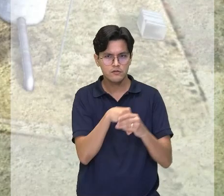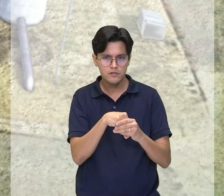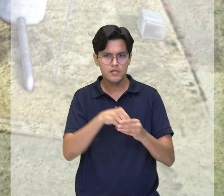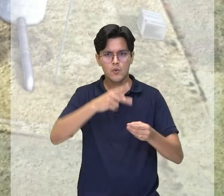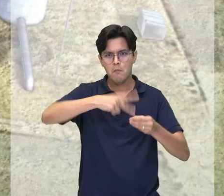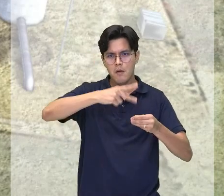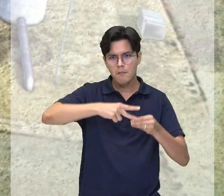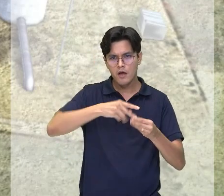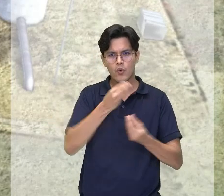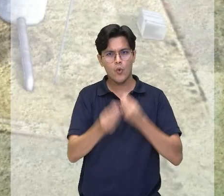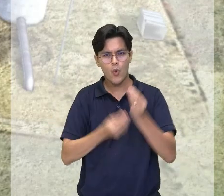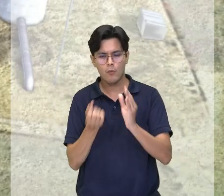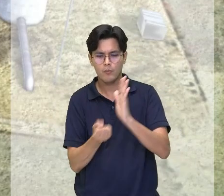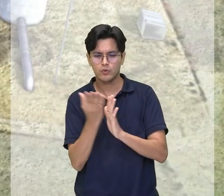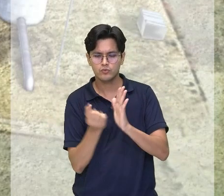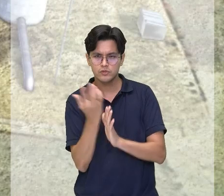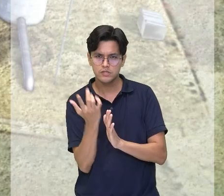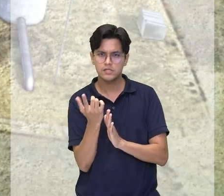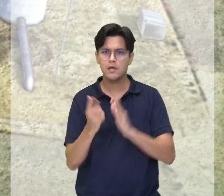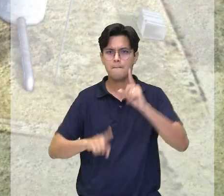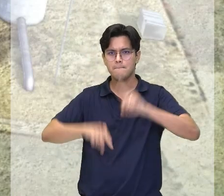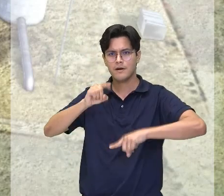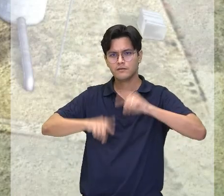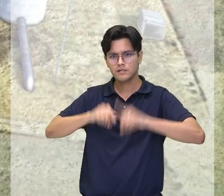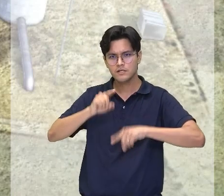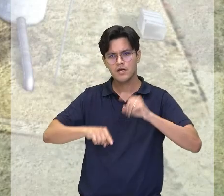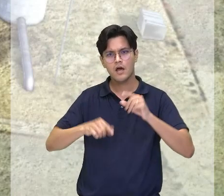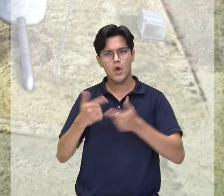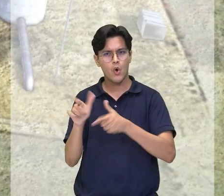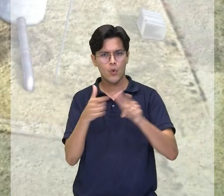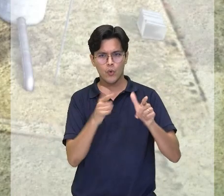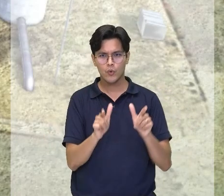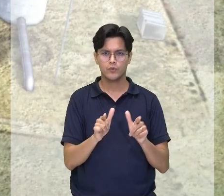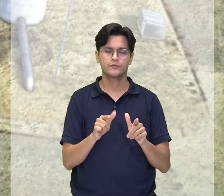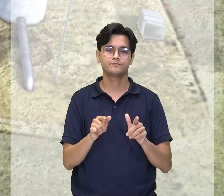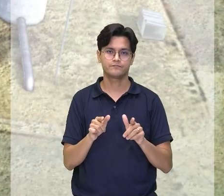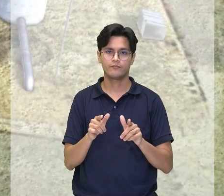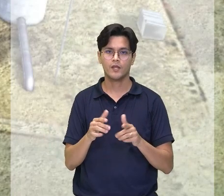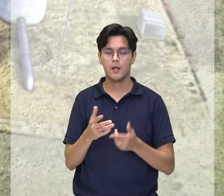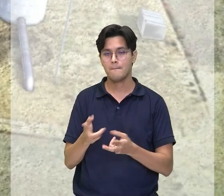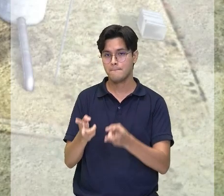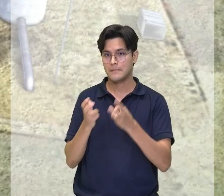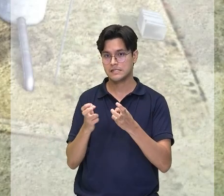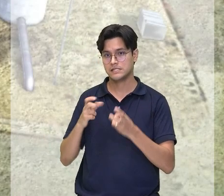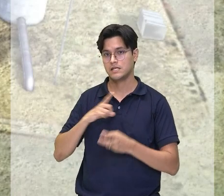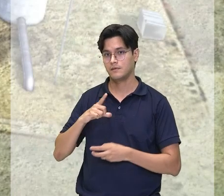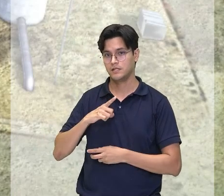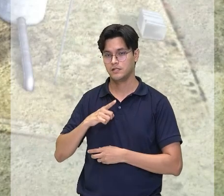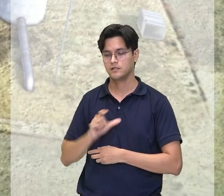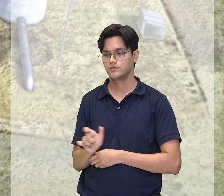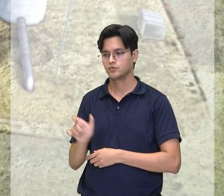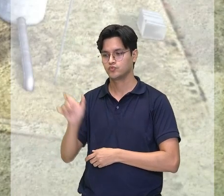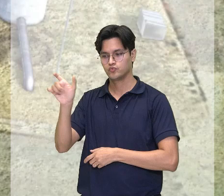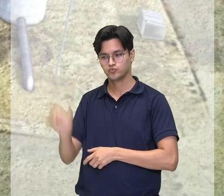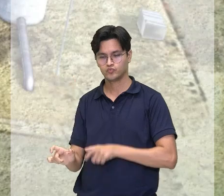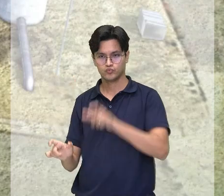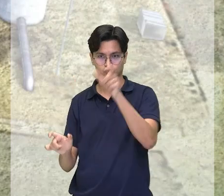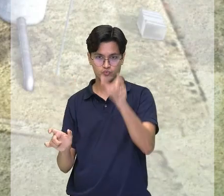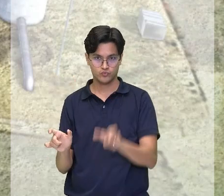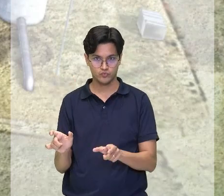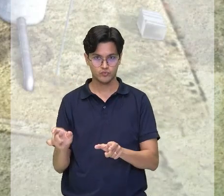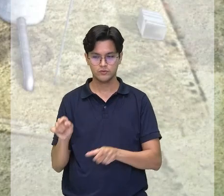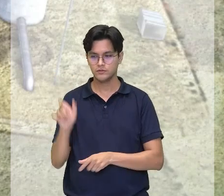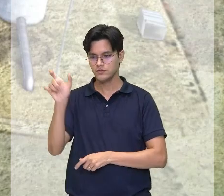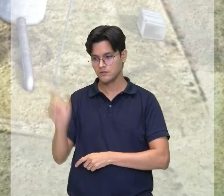Então, você observa que nós temos duas colunas. Na primeira coluna, a gente vai ter a destilação dos